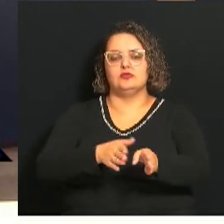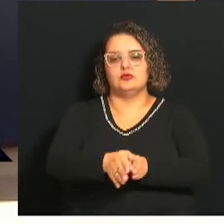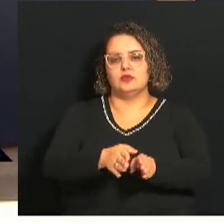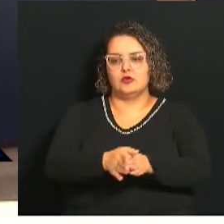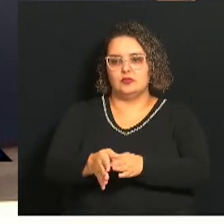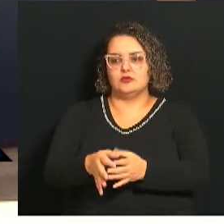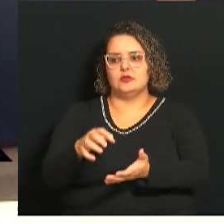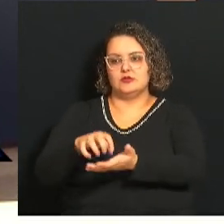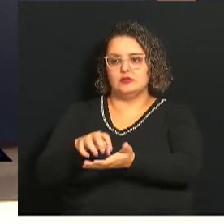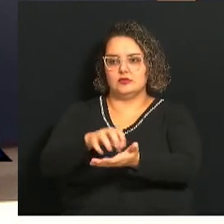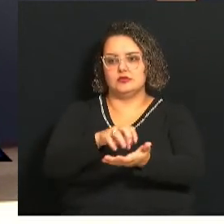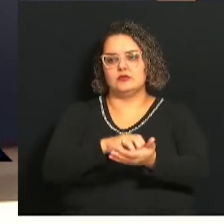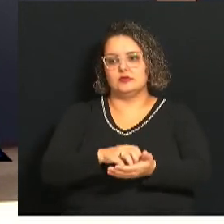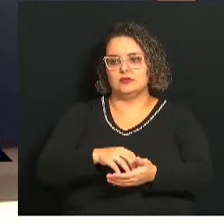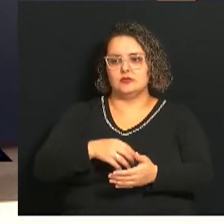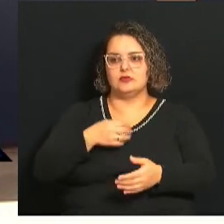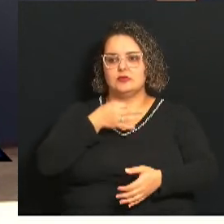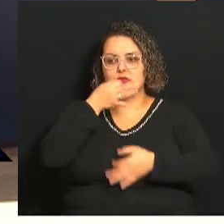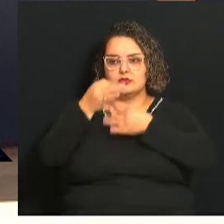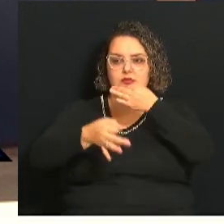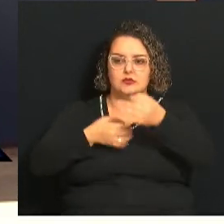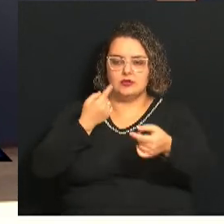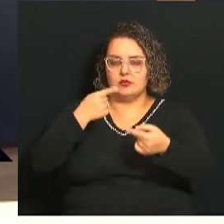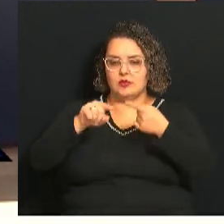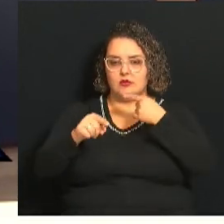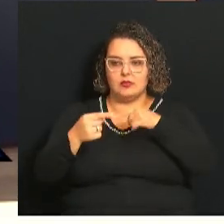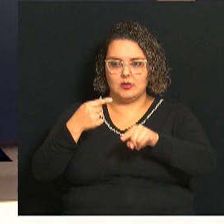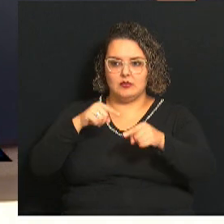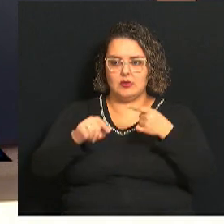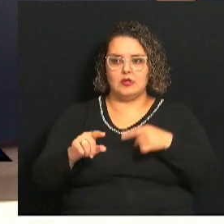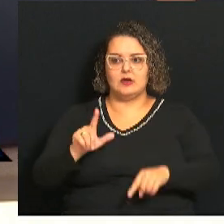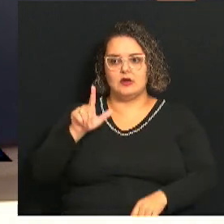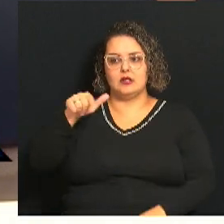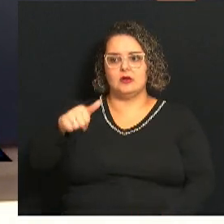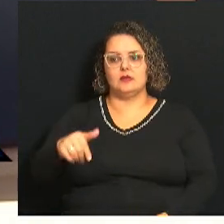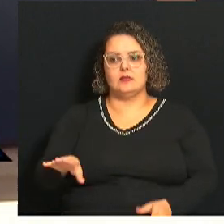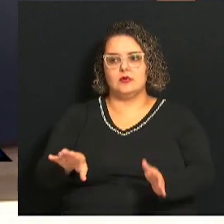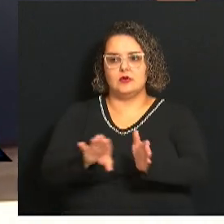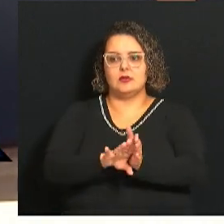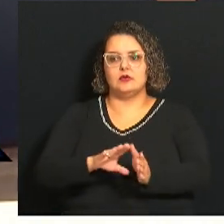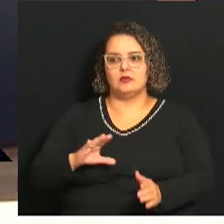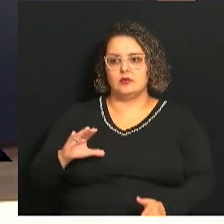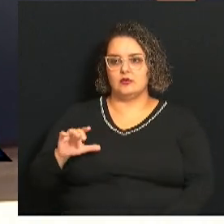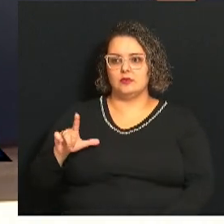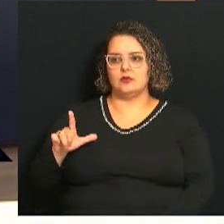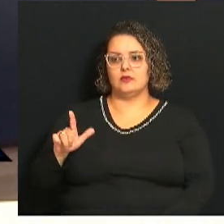sugestões e críticas. Né? Chegaram algumas coisas depois, o Glauco,